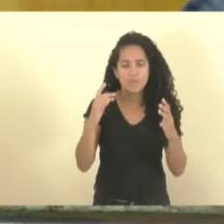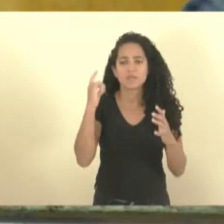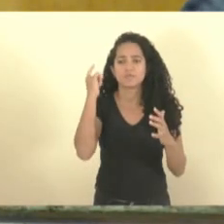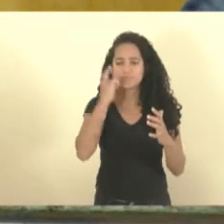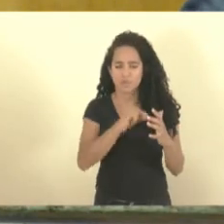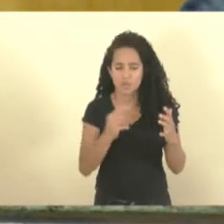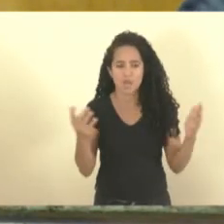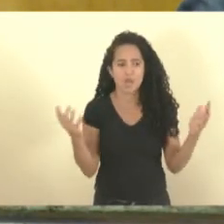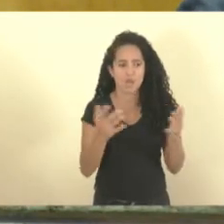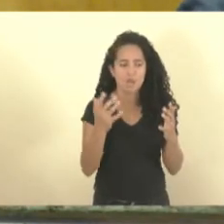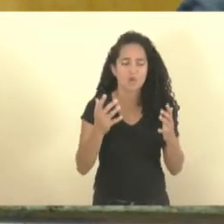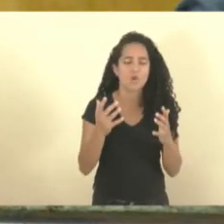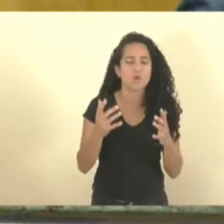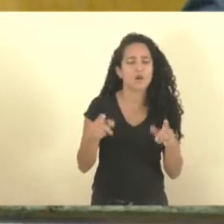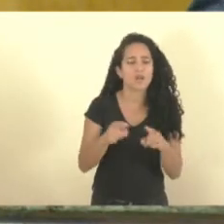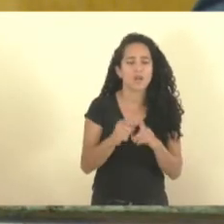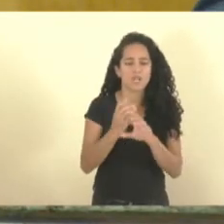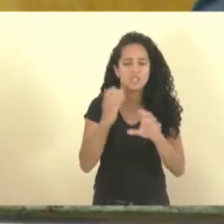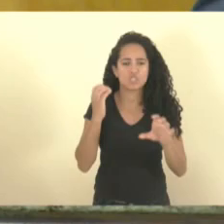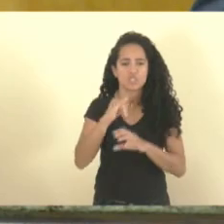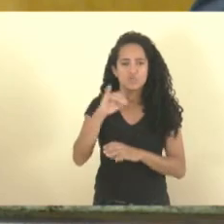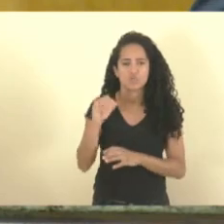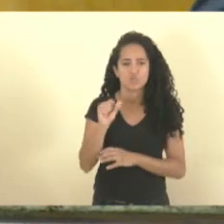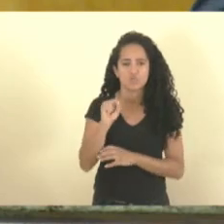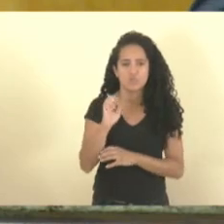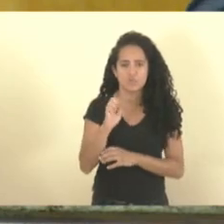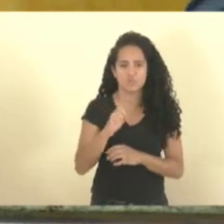engenheiro José Esmeraldo.